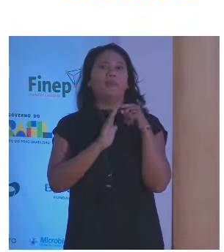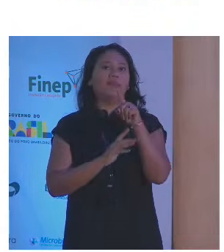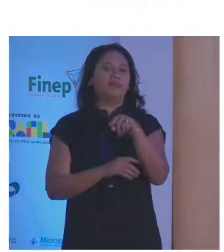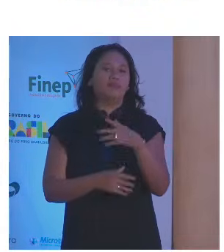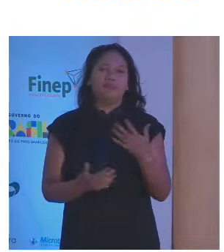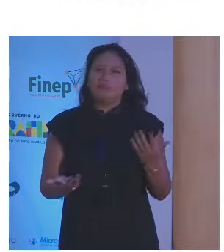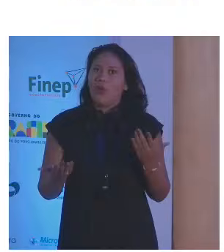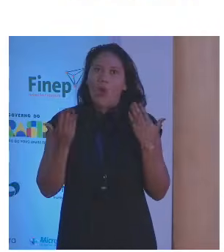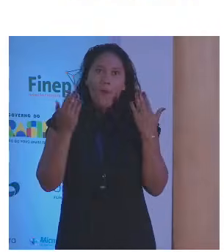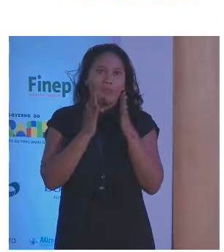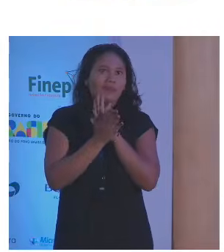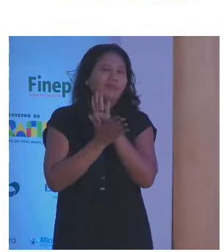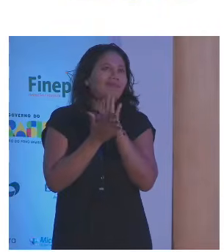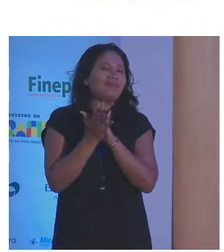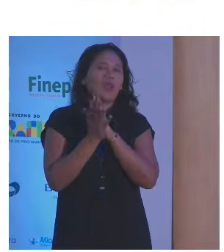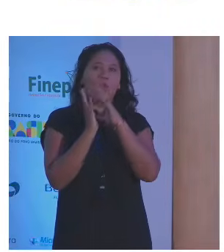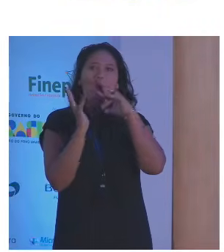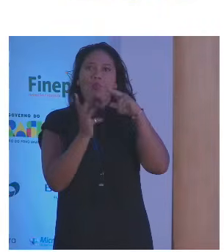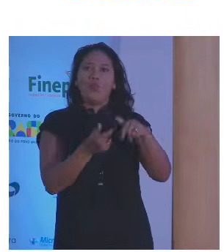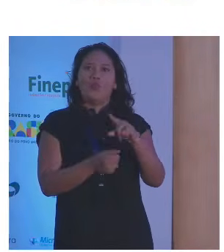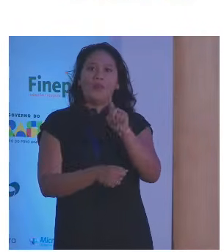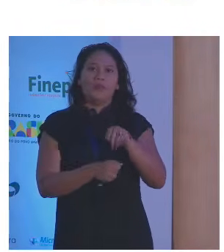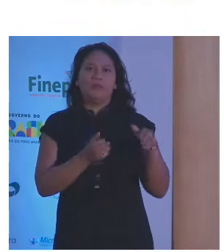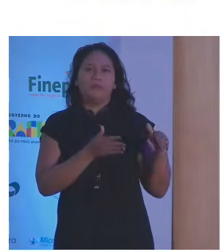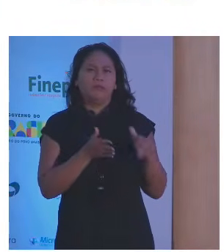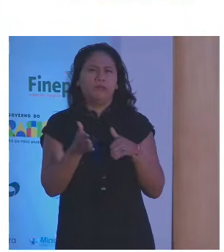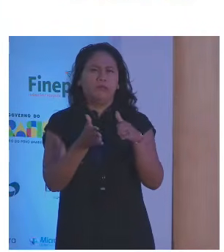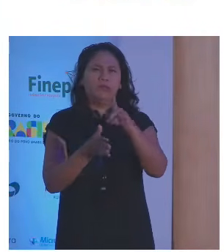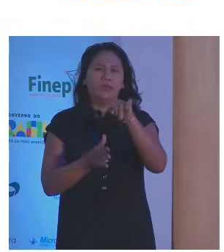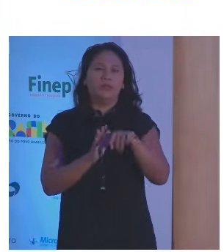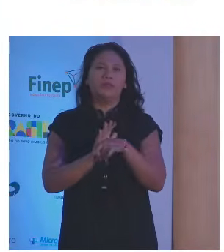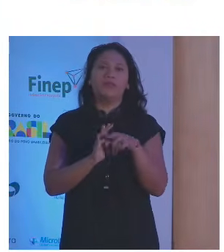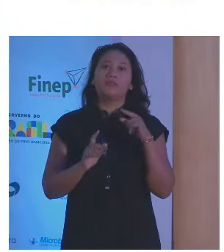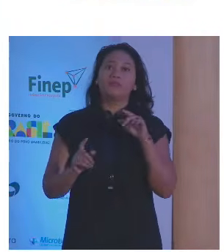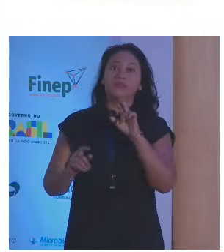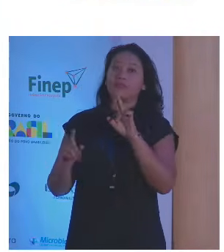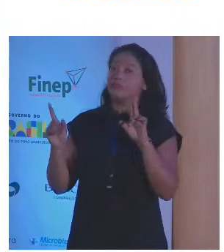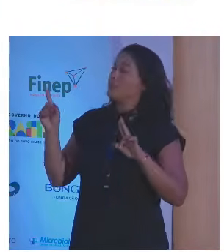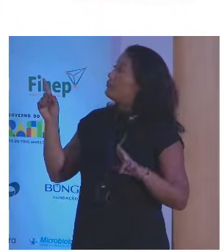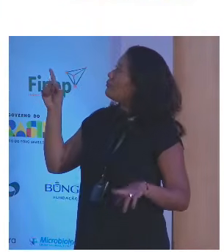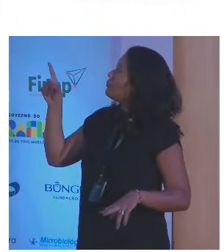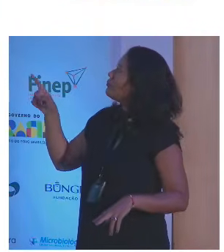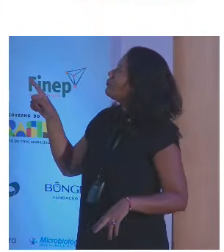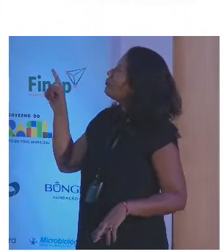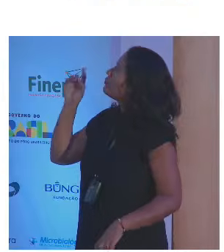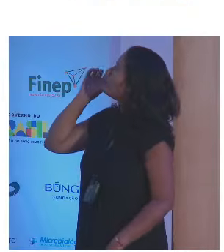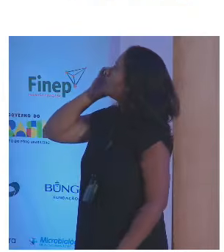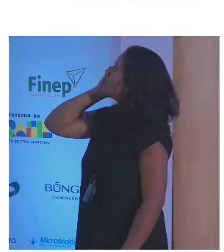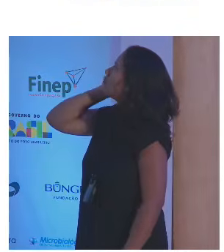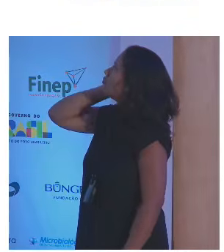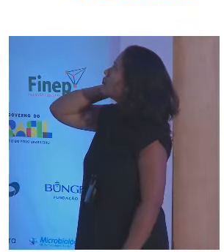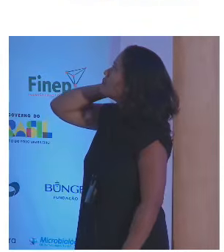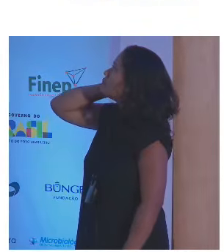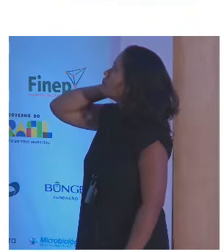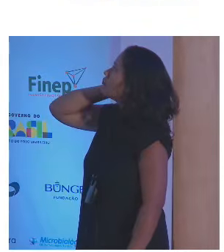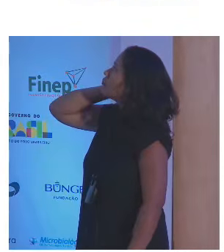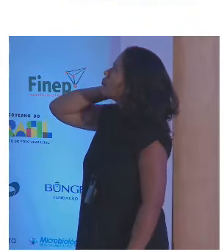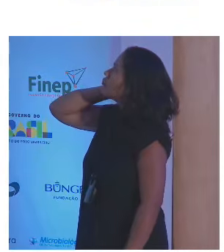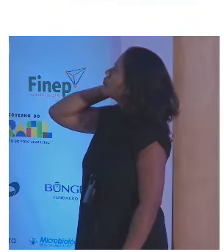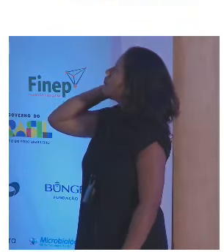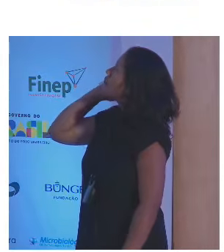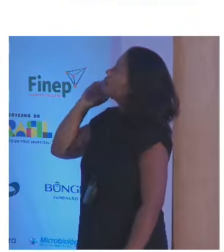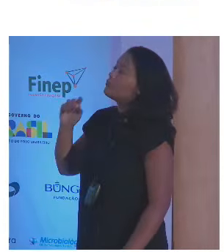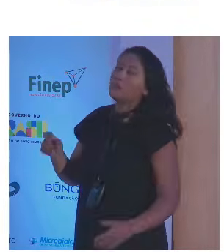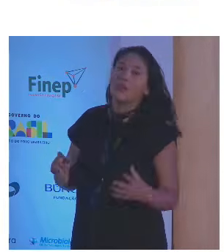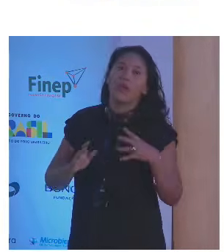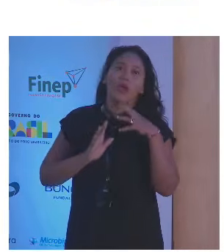não tem comparação no mundo, né? Isso aqui são os assim chamados outros grandes rios do mundo, e a gente vê que